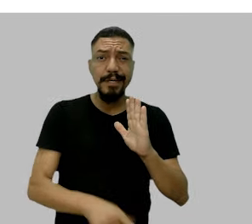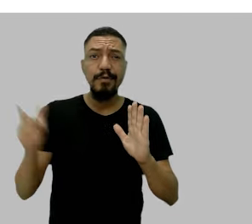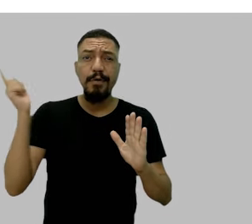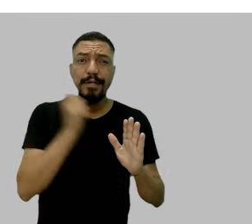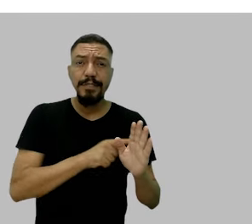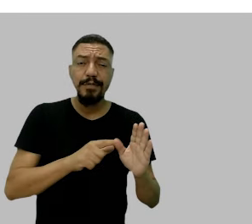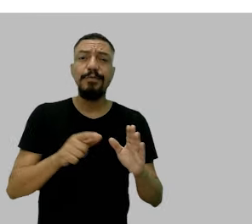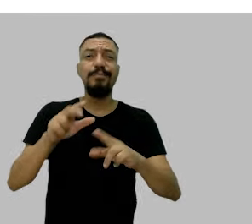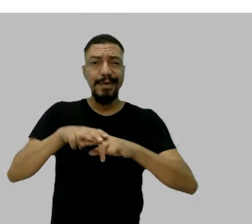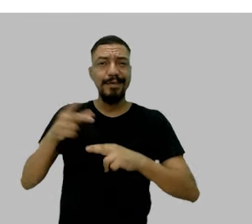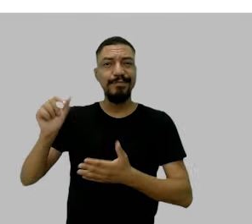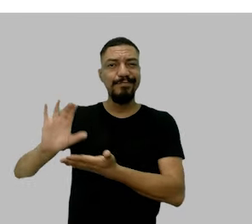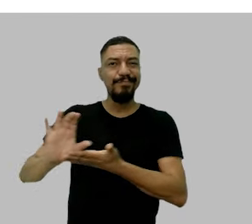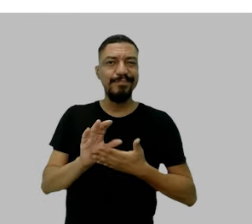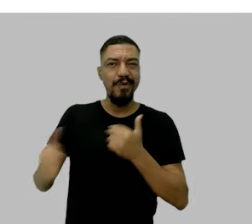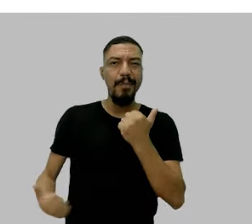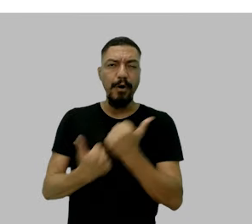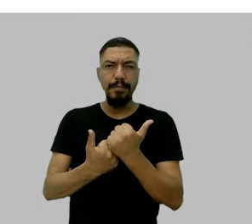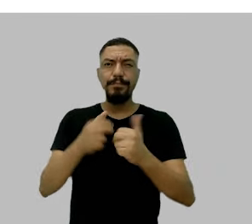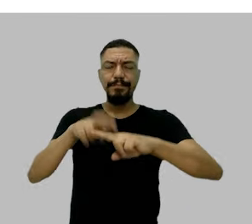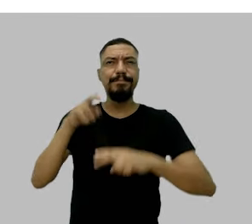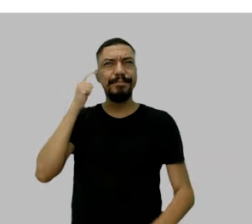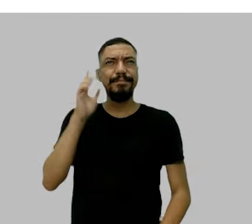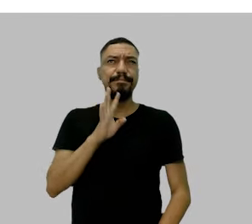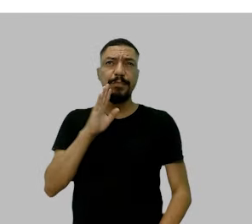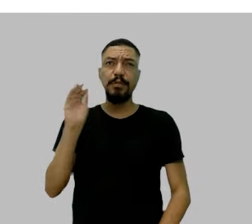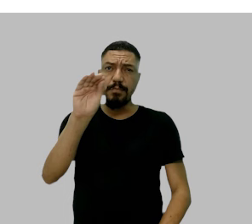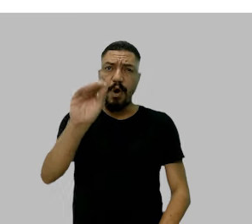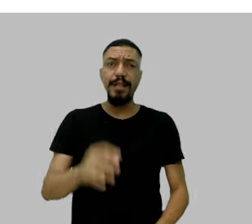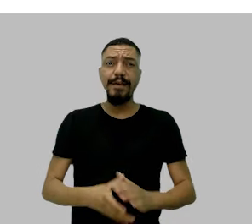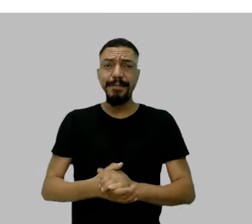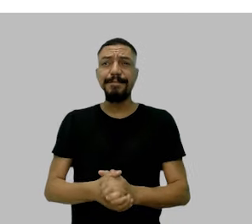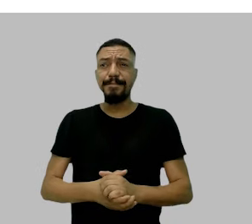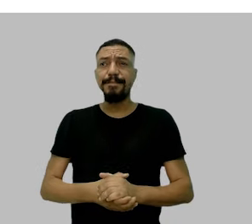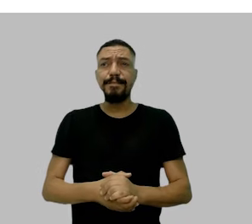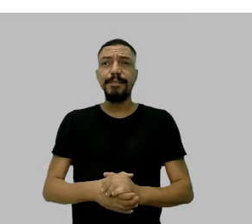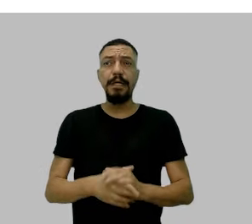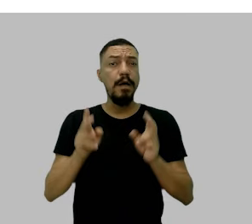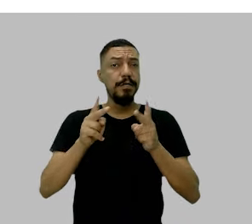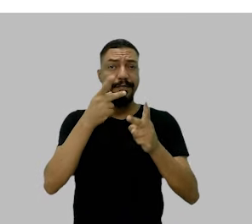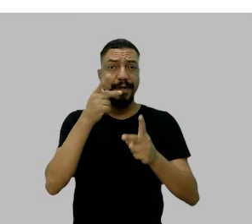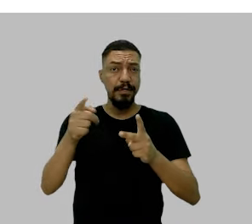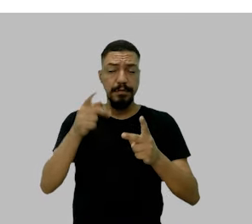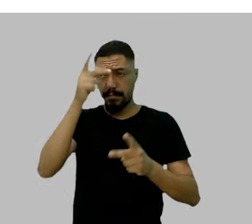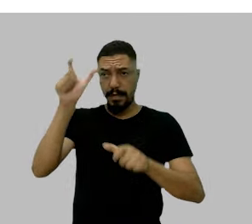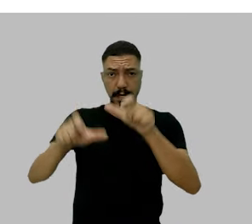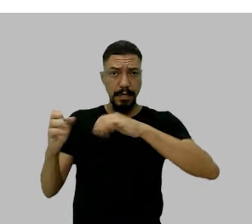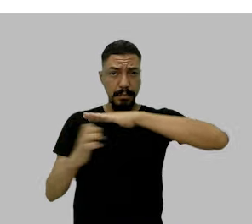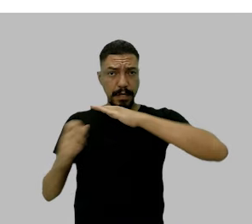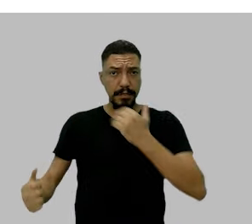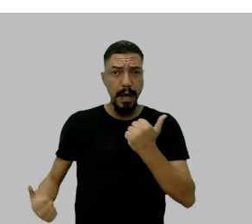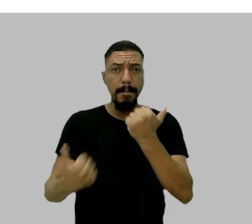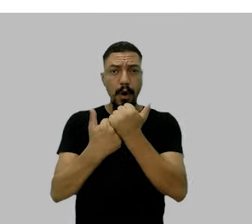recurso. Então a gente achou que era legal, sabe? Então, assim, eu sempre falo isso da régua e dos apoiadores. Coloquem os apoiadores de